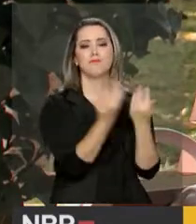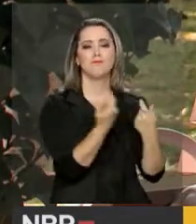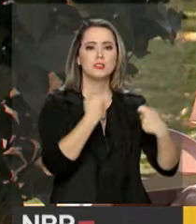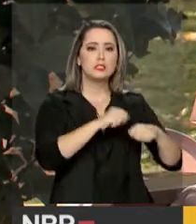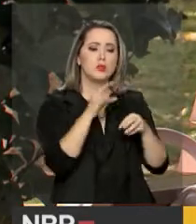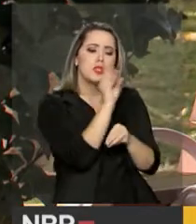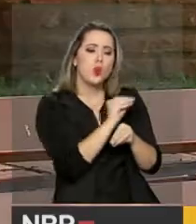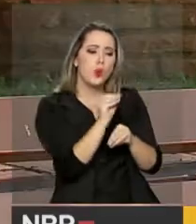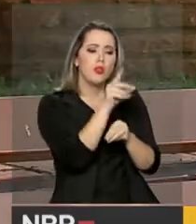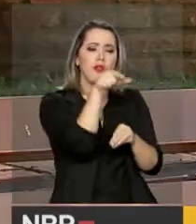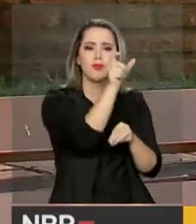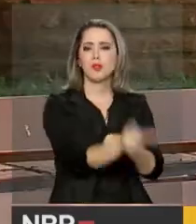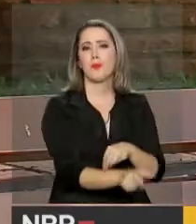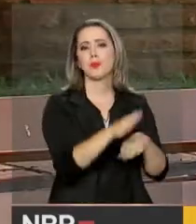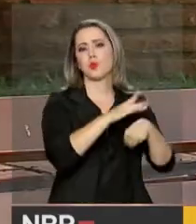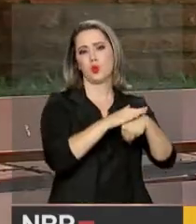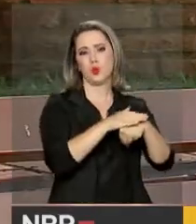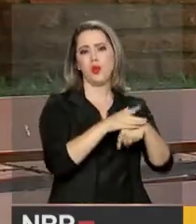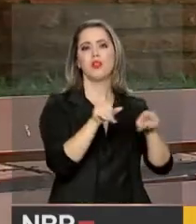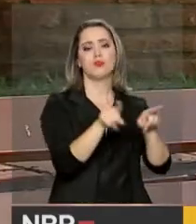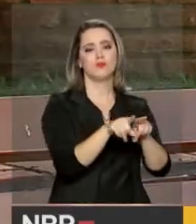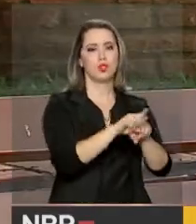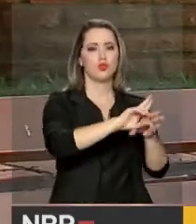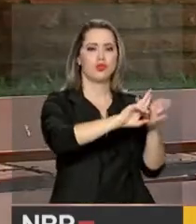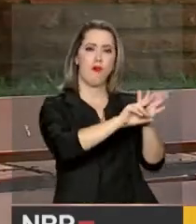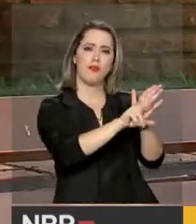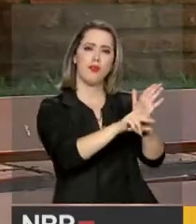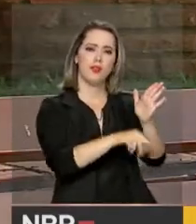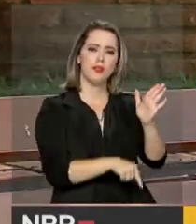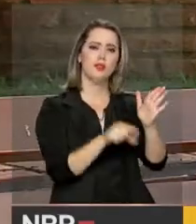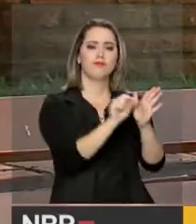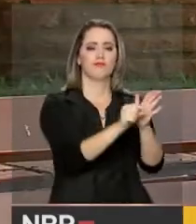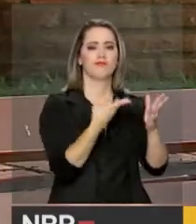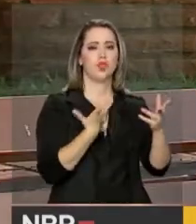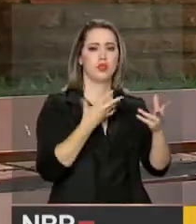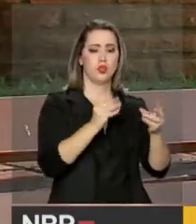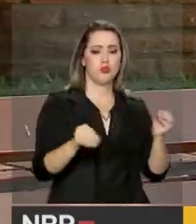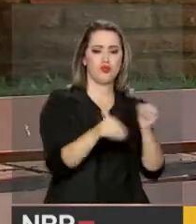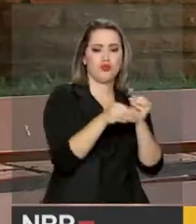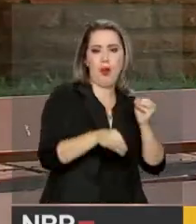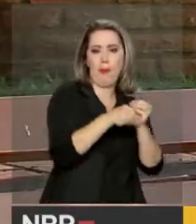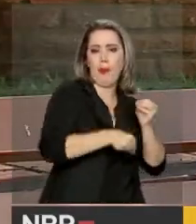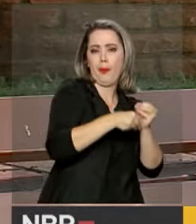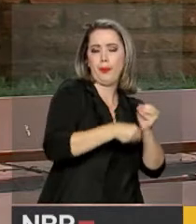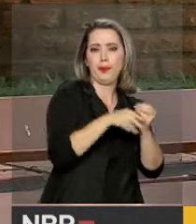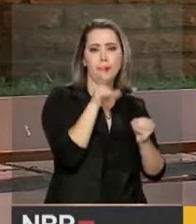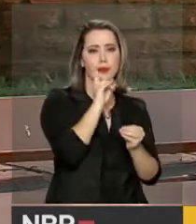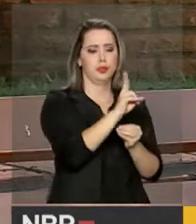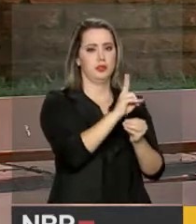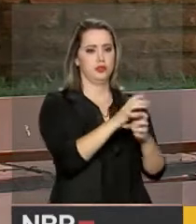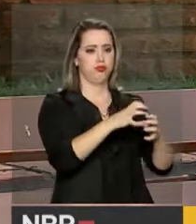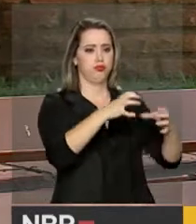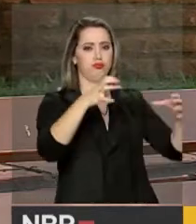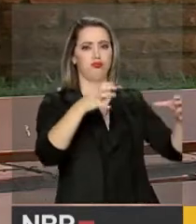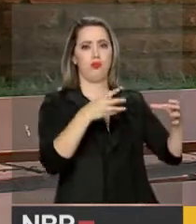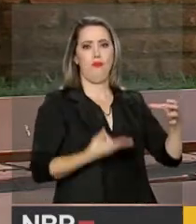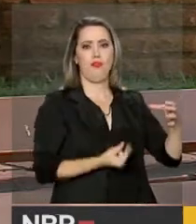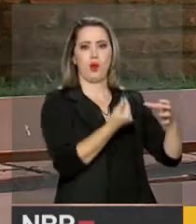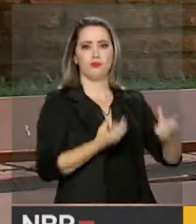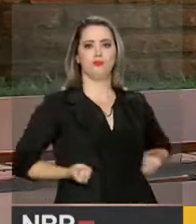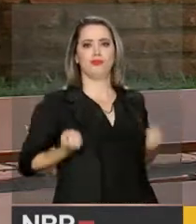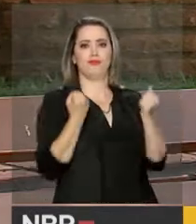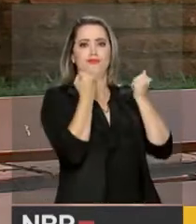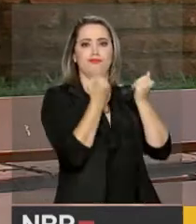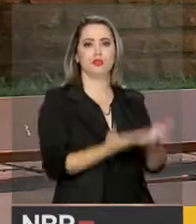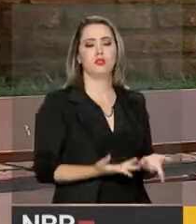voltar para cuidar do doente. Então, são várias situações que vão fazendo uma bola de neve e a gente percebe um grande iceberg. Quando a gente pensa nos